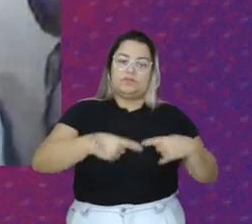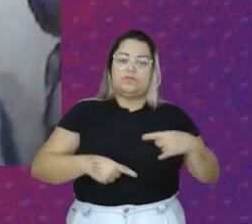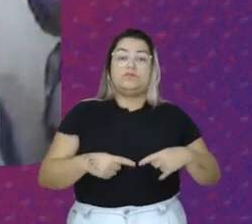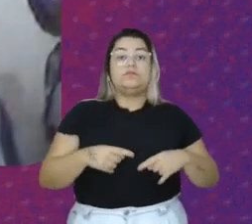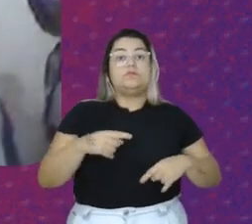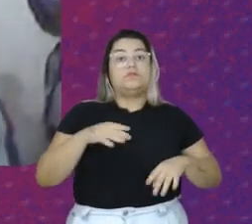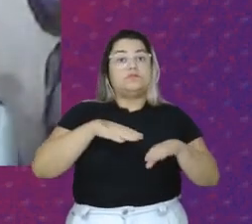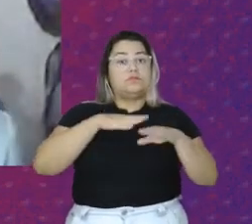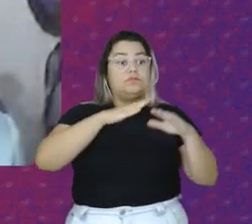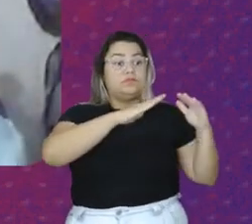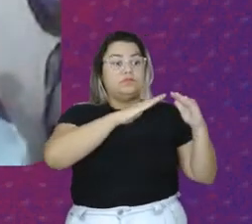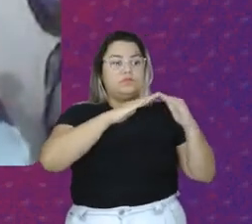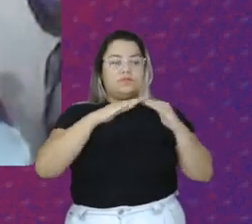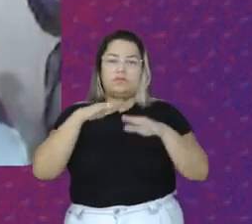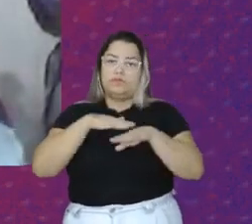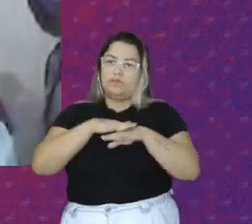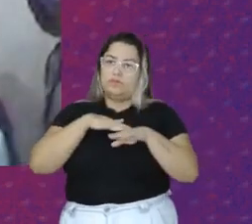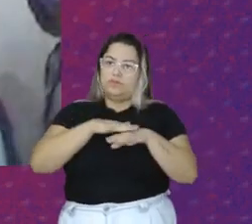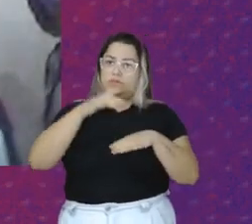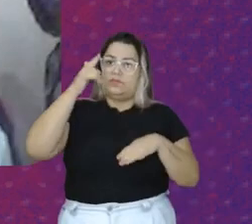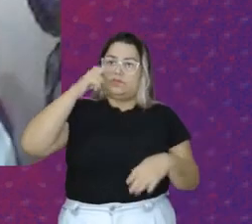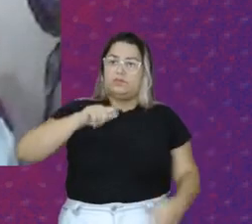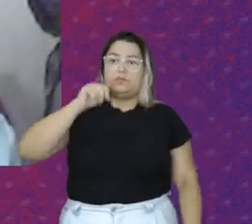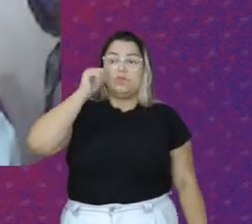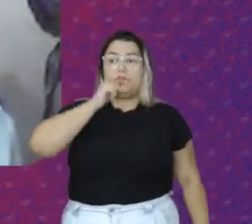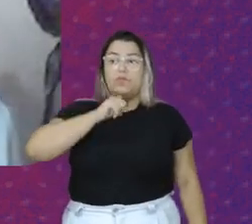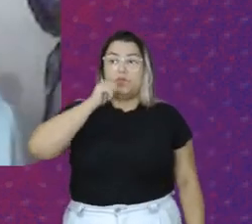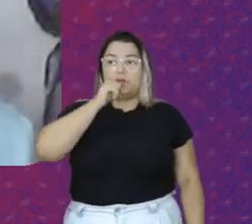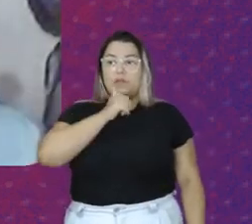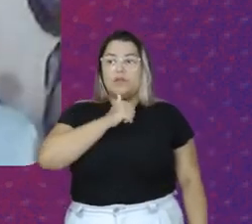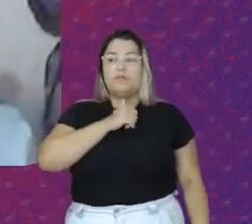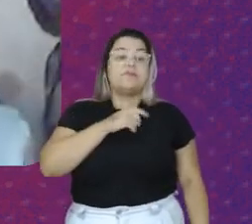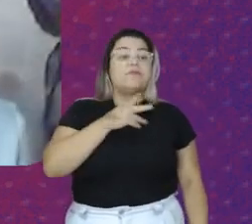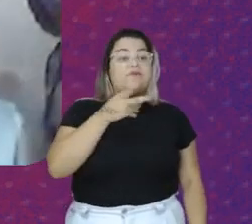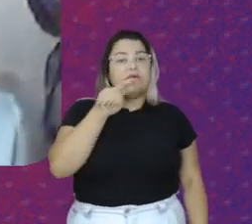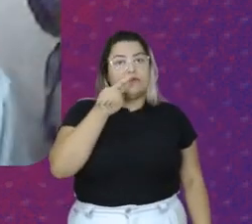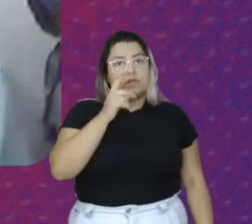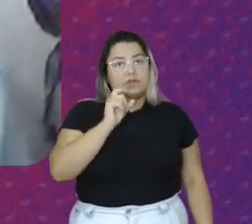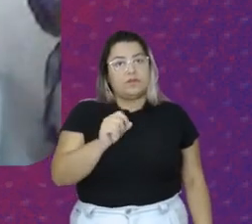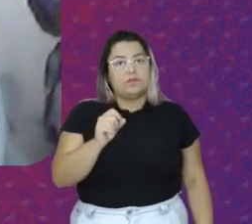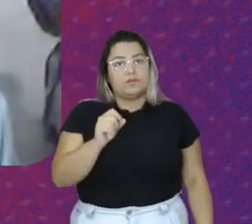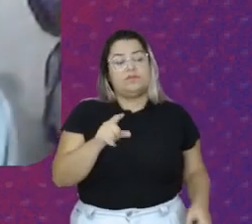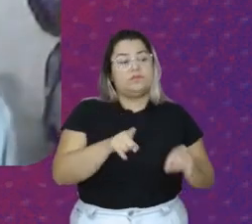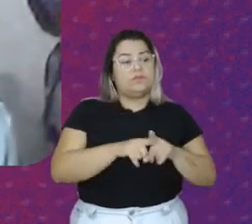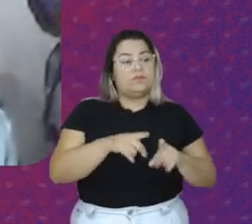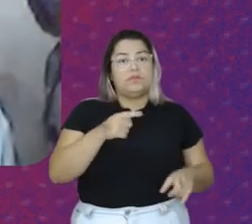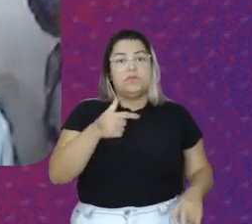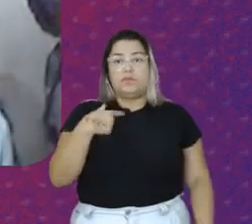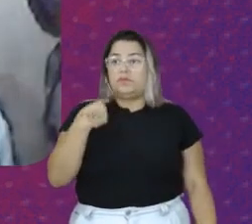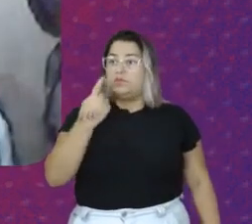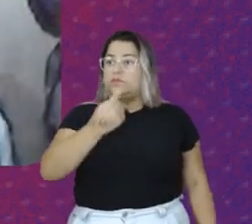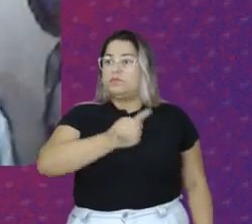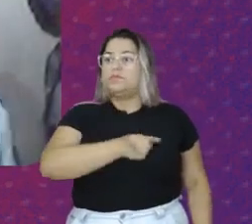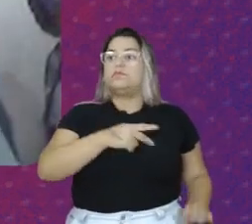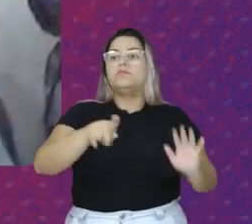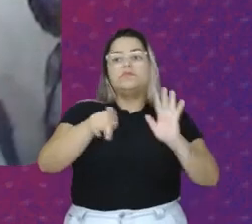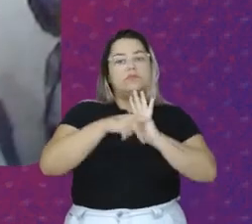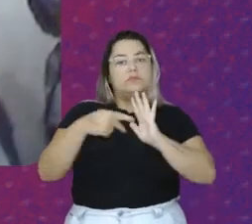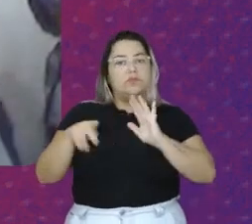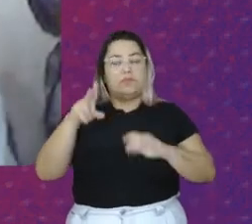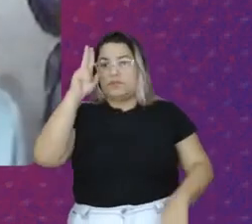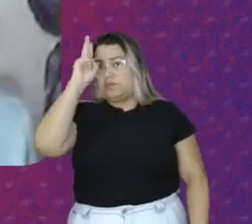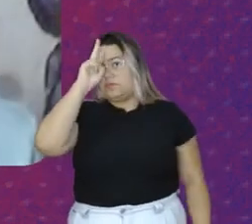vizinha, conversar com a outra mulher do lado, né? Dizer e contar um pouco da nossa própria história, que